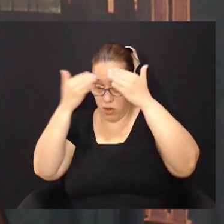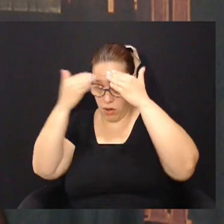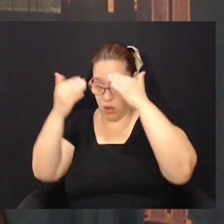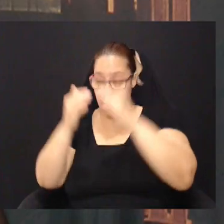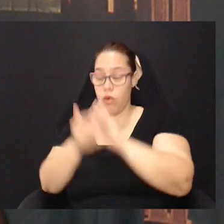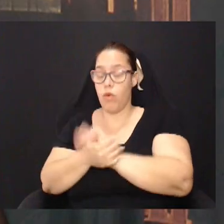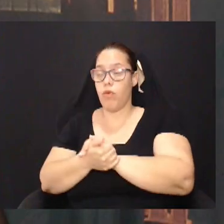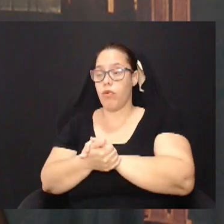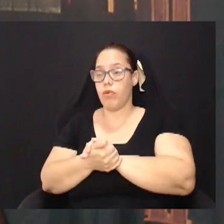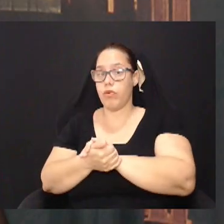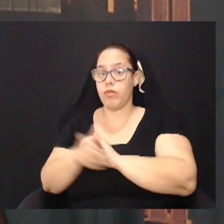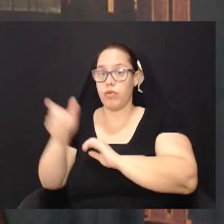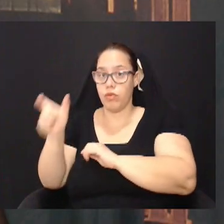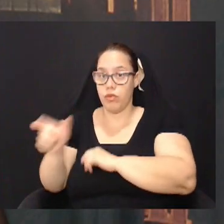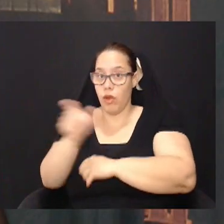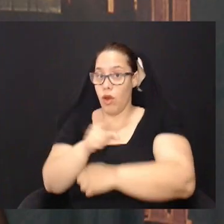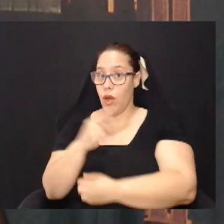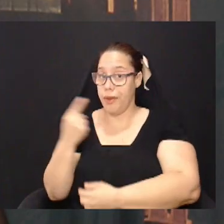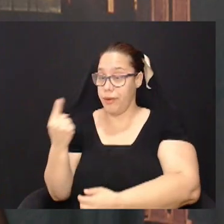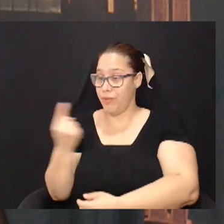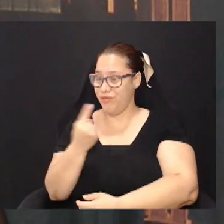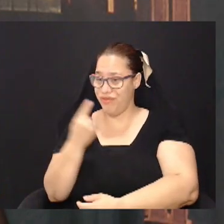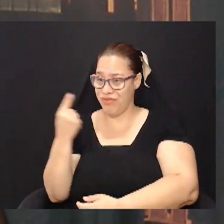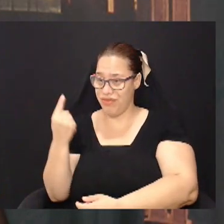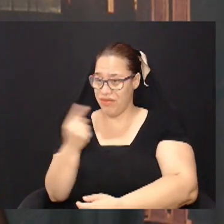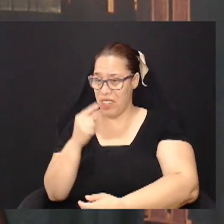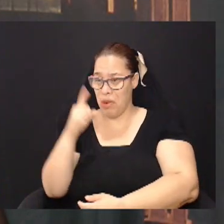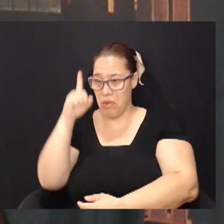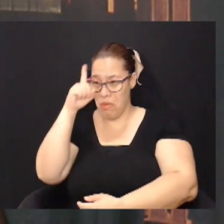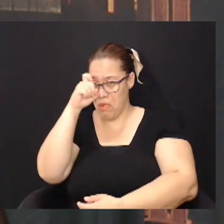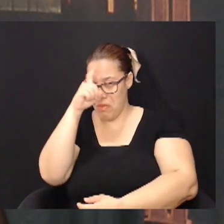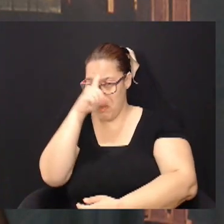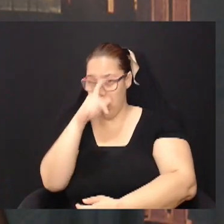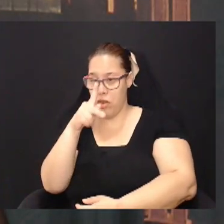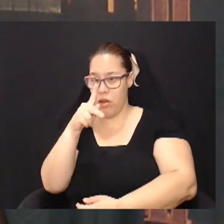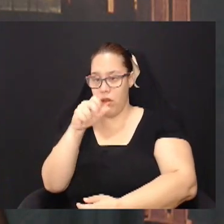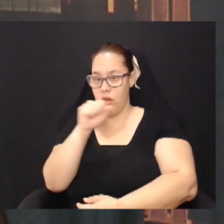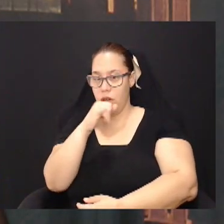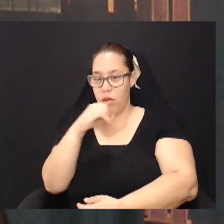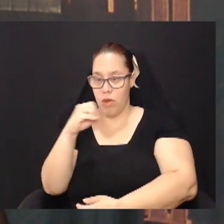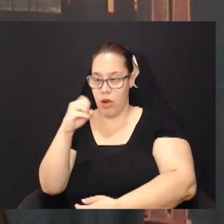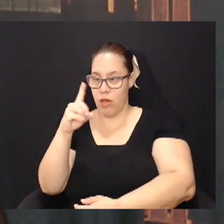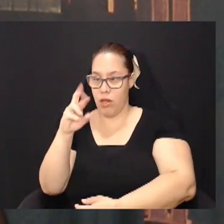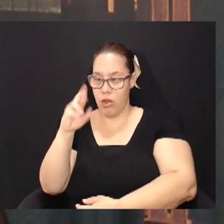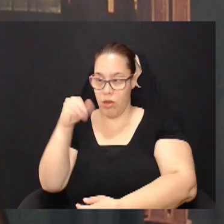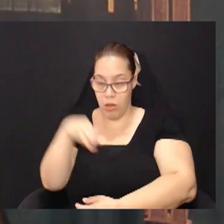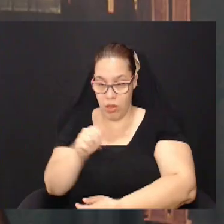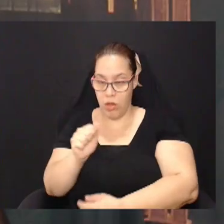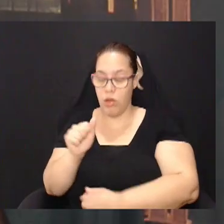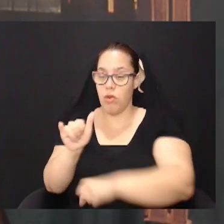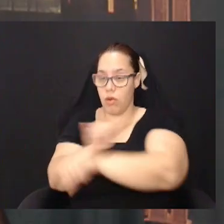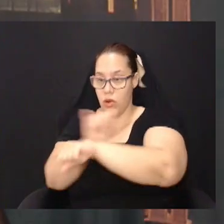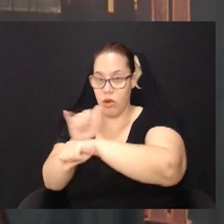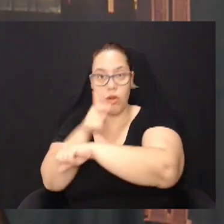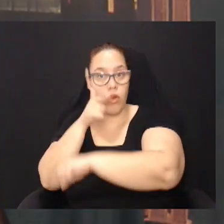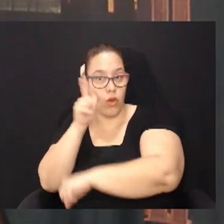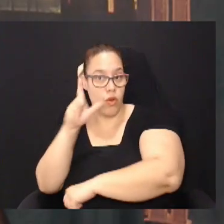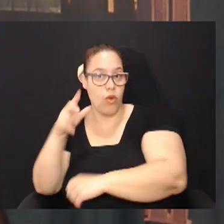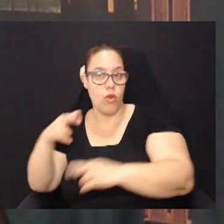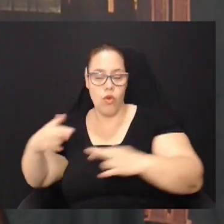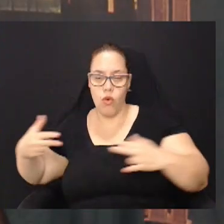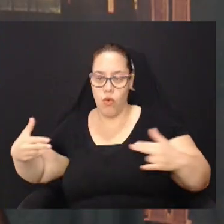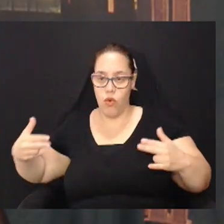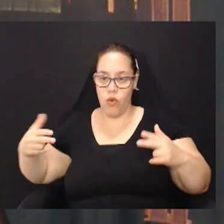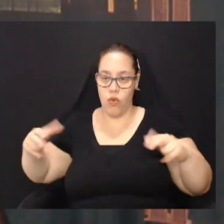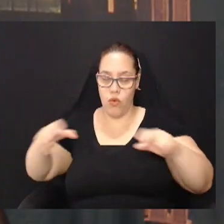um individualmente é muito complicado. E o psicodrama como estratégia de conseguir trazer várias pessoas